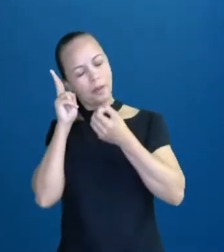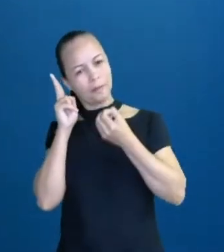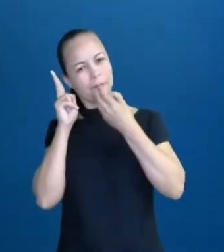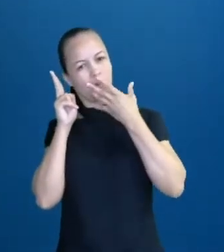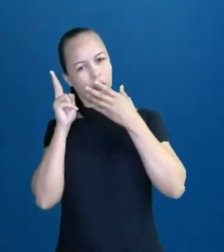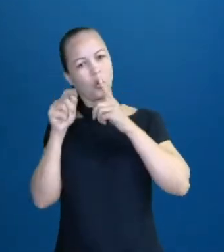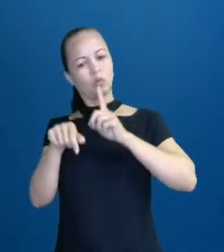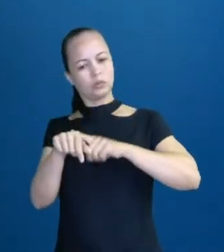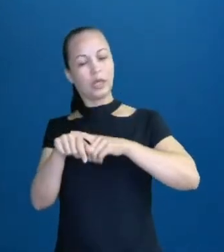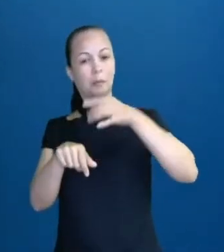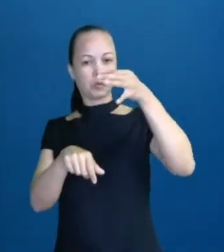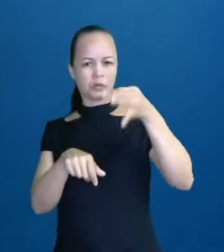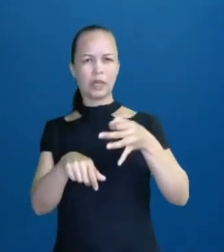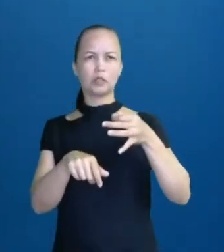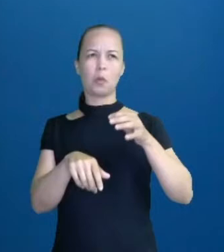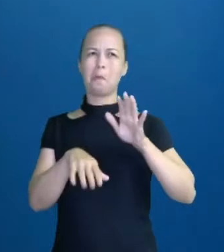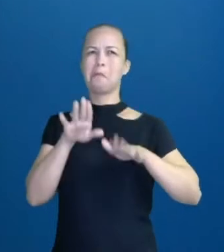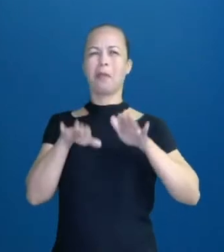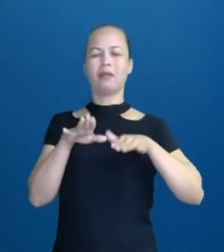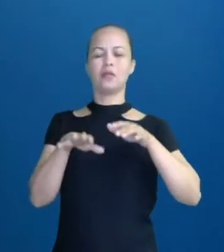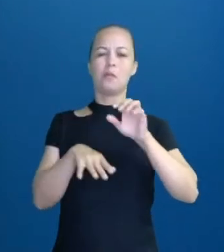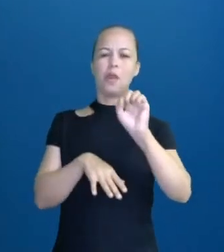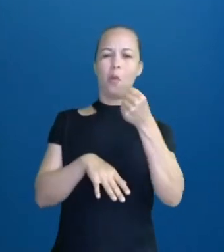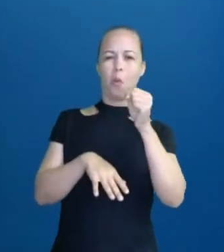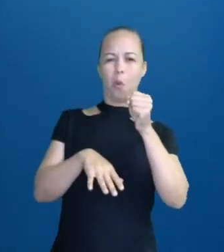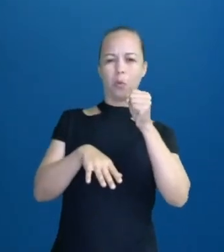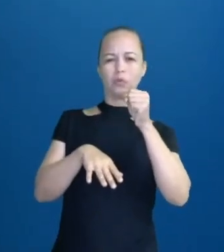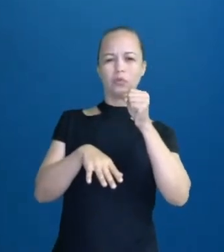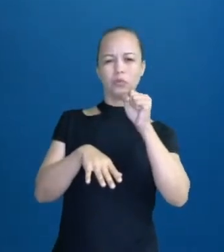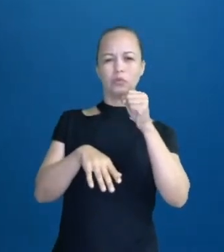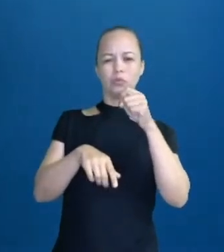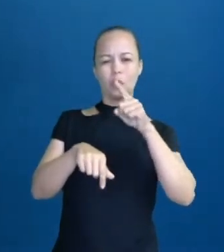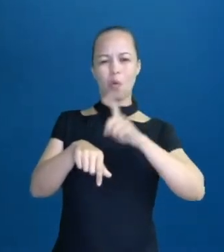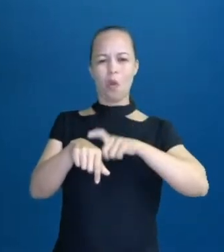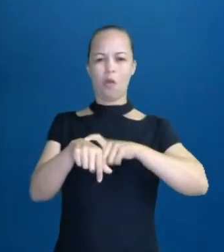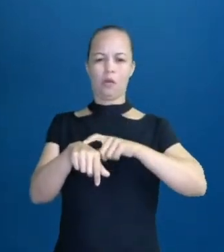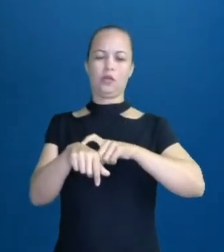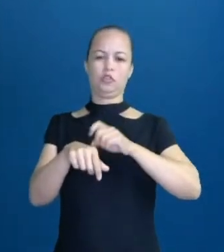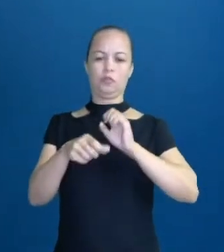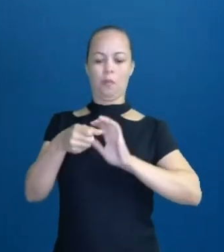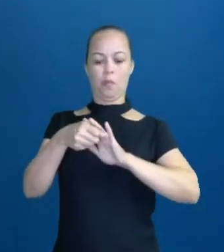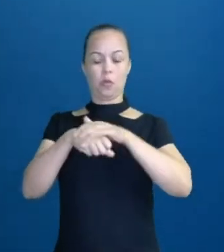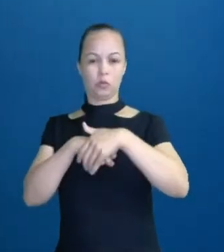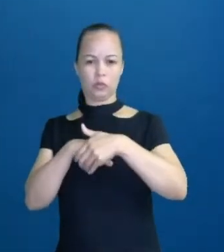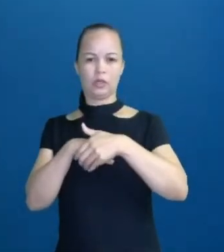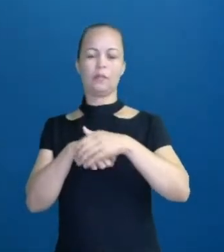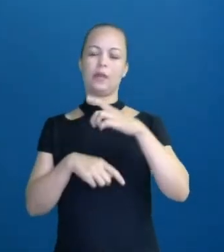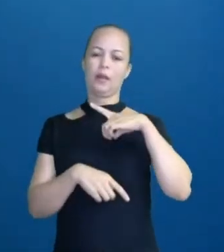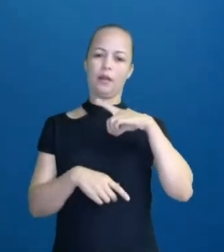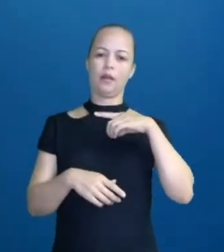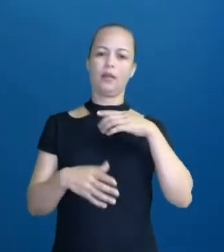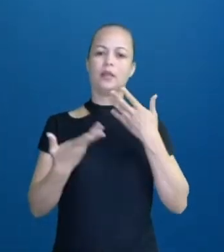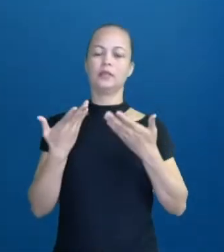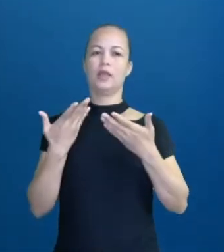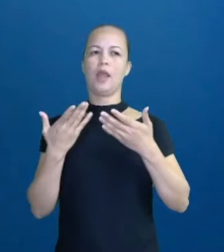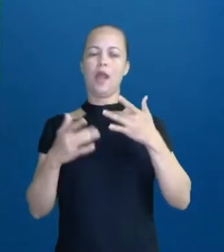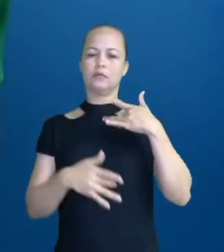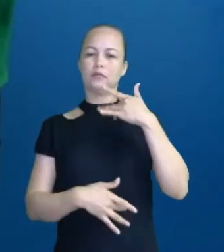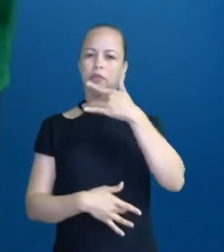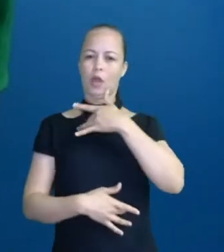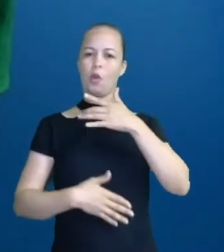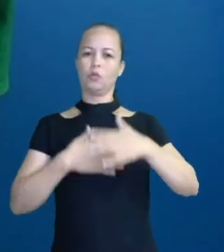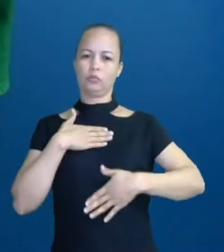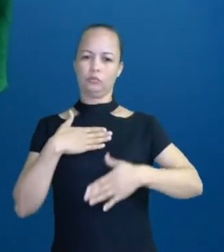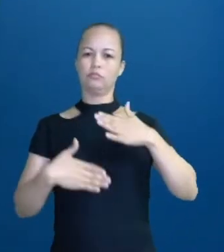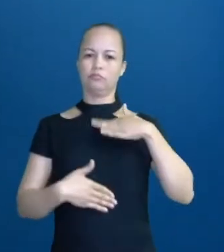tempo adequado, que é em média 8 horas por noite, é fundamental para que a gente possa manter a saúde do